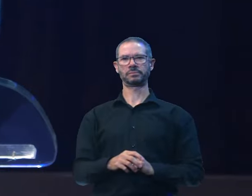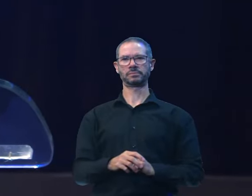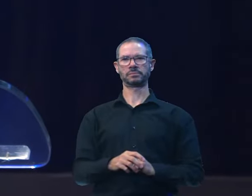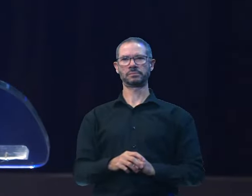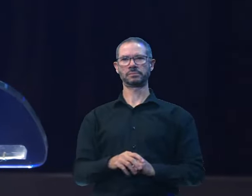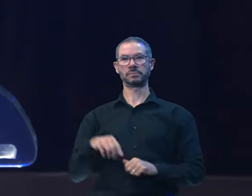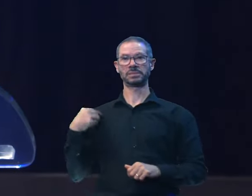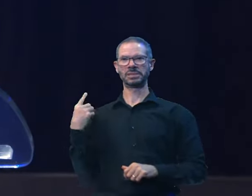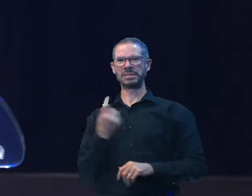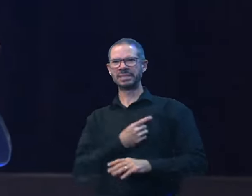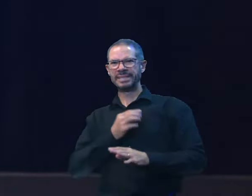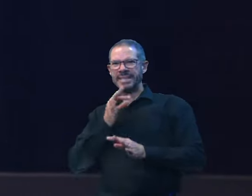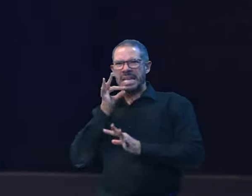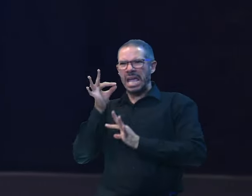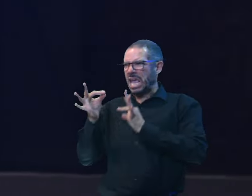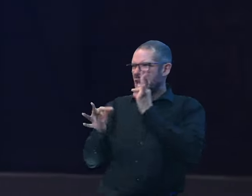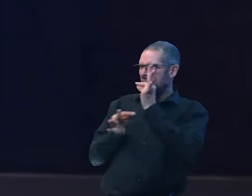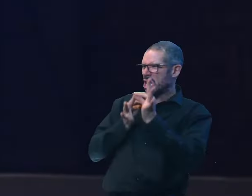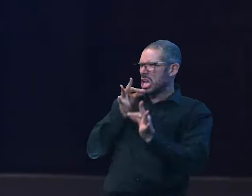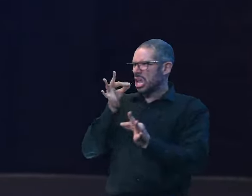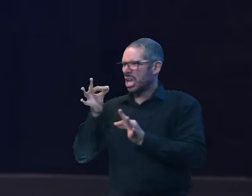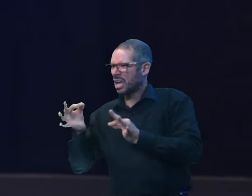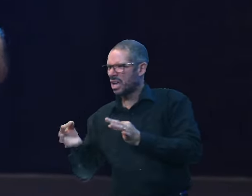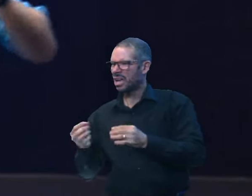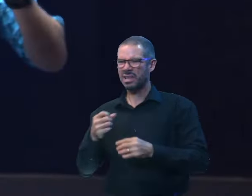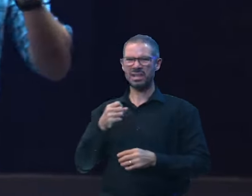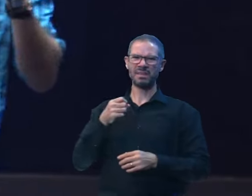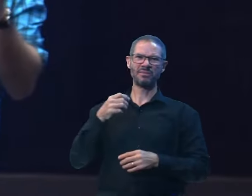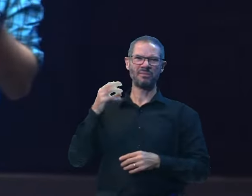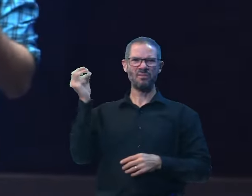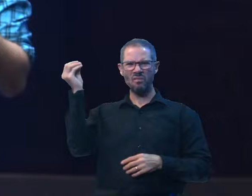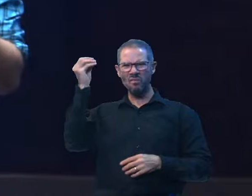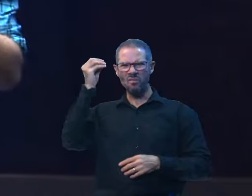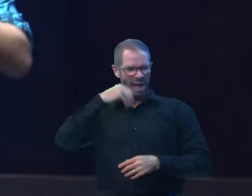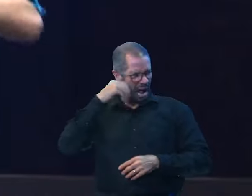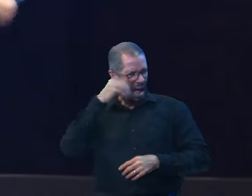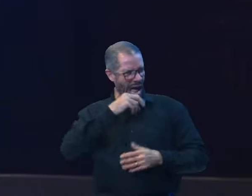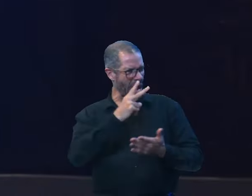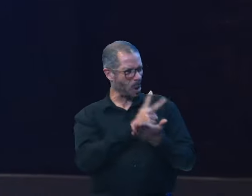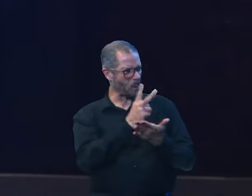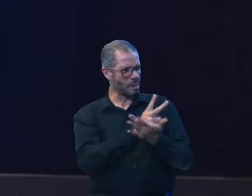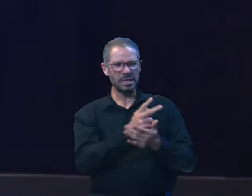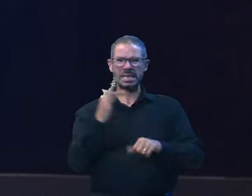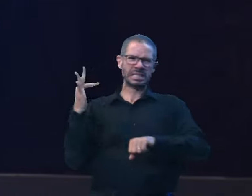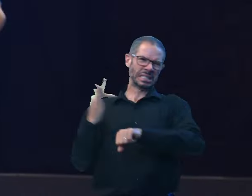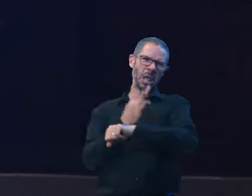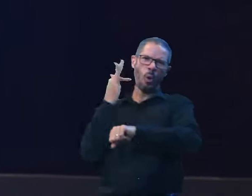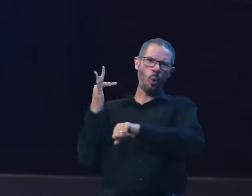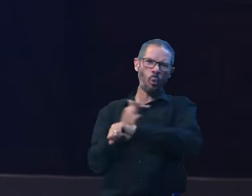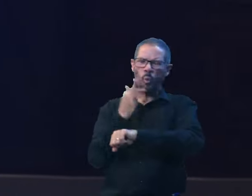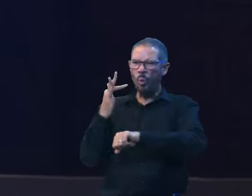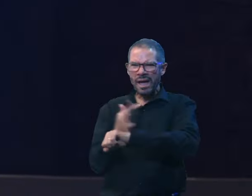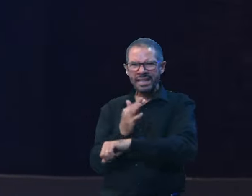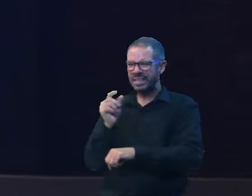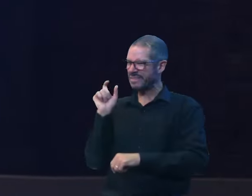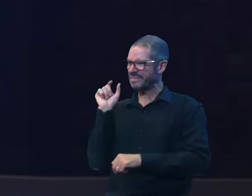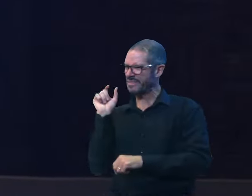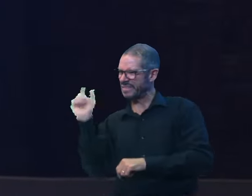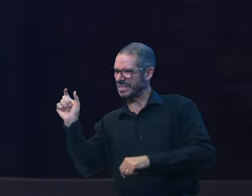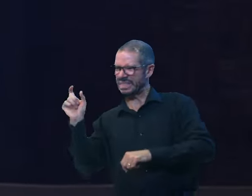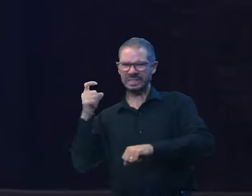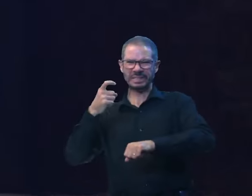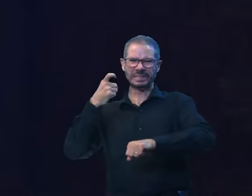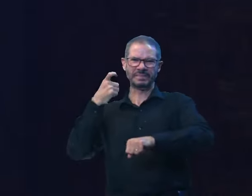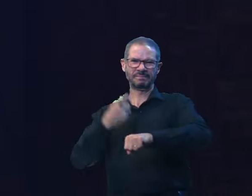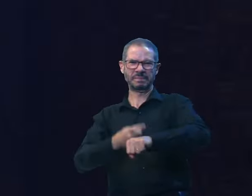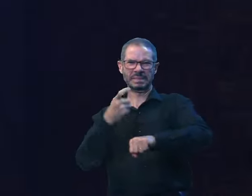A gente critica, isso é mimimi. É muito fraco mesmo. Não aguenta nem uma fala mais grossa, mais dura.